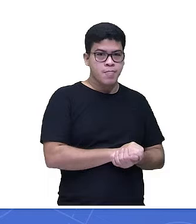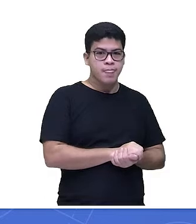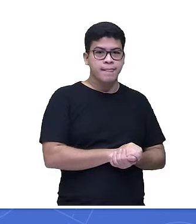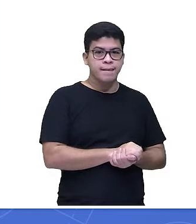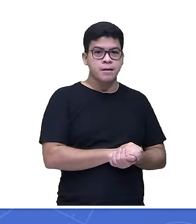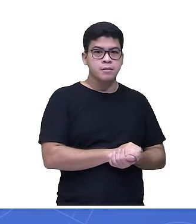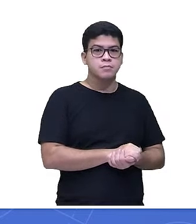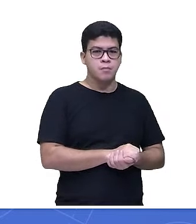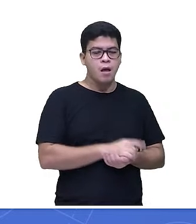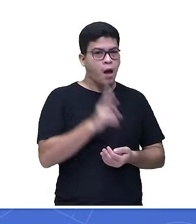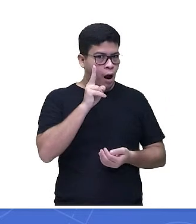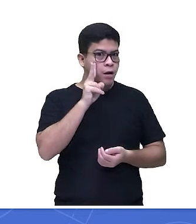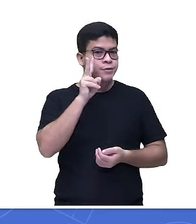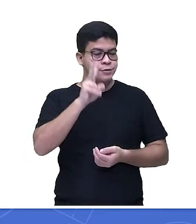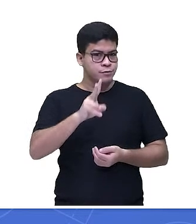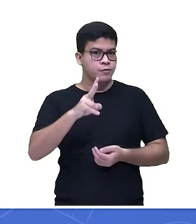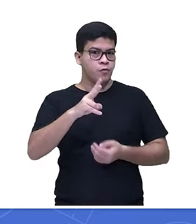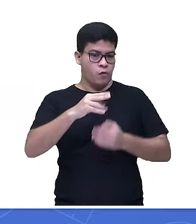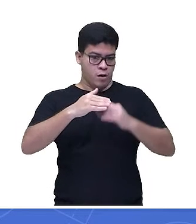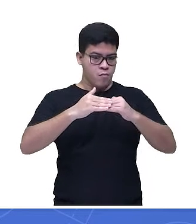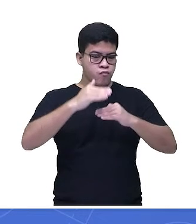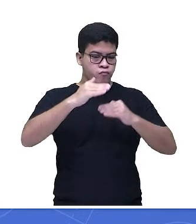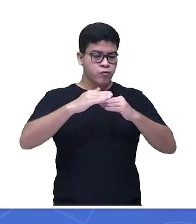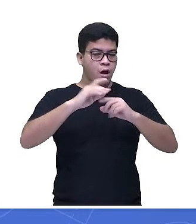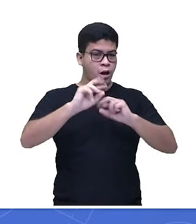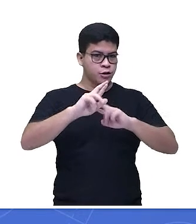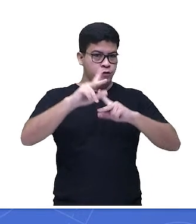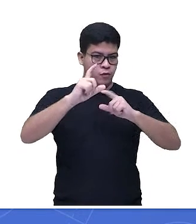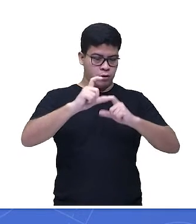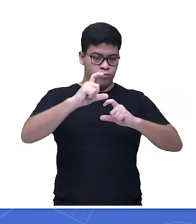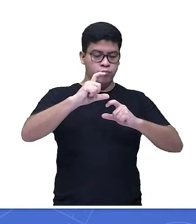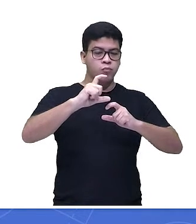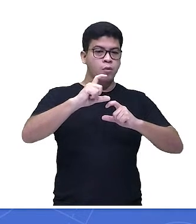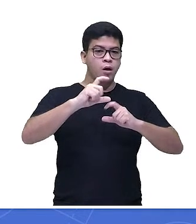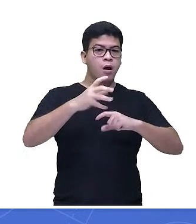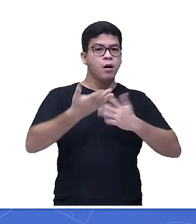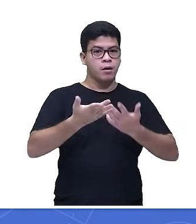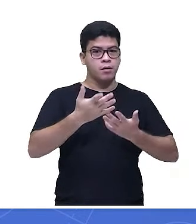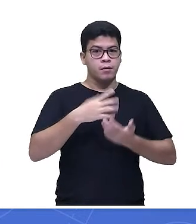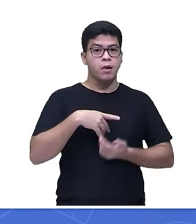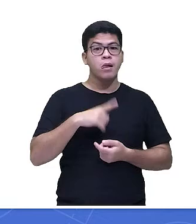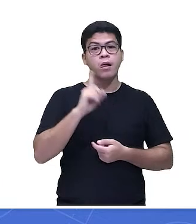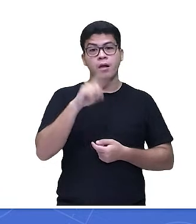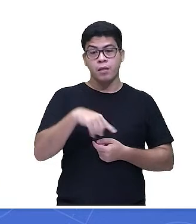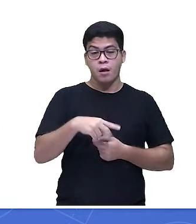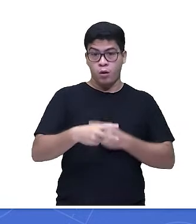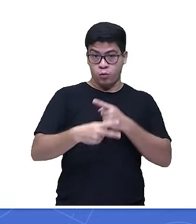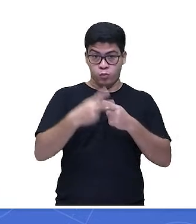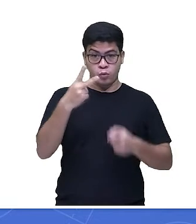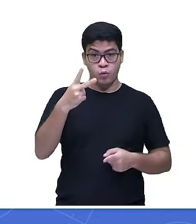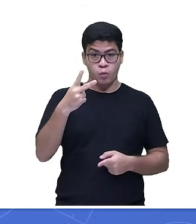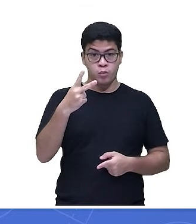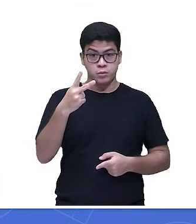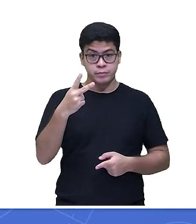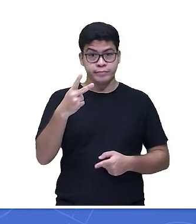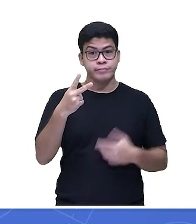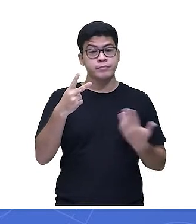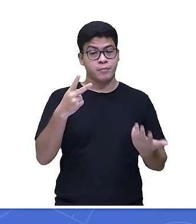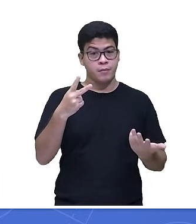e vê a água, correto? Tá? Aqui temos 2 fases. Olha que